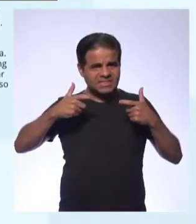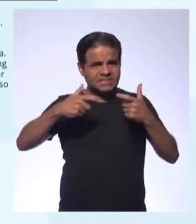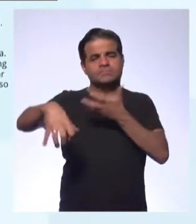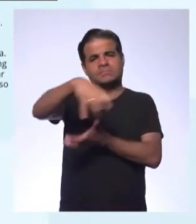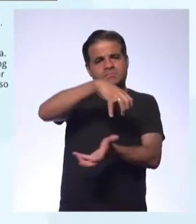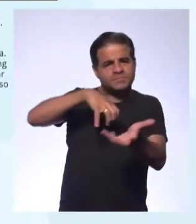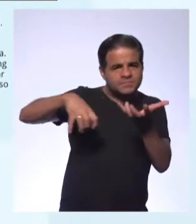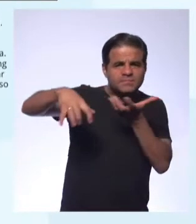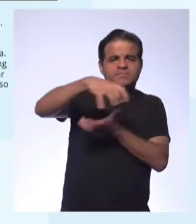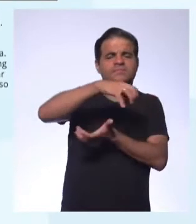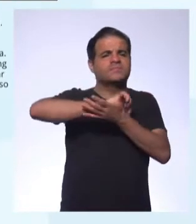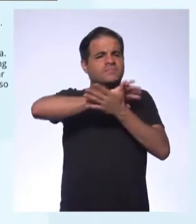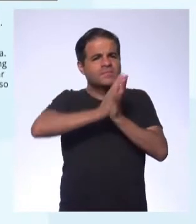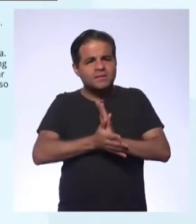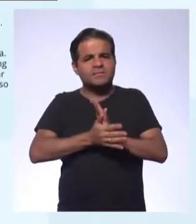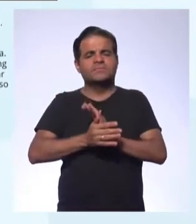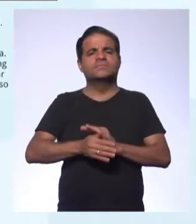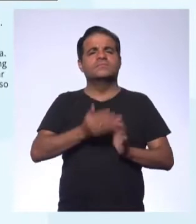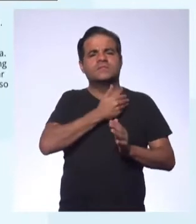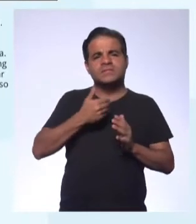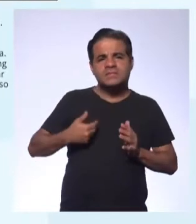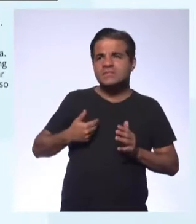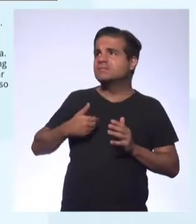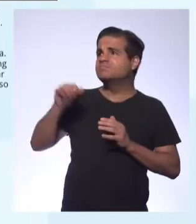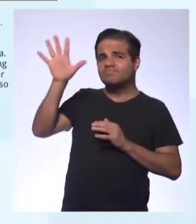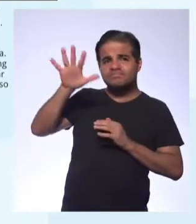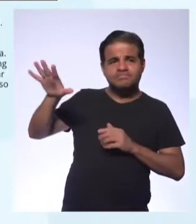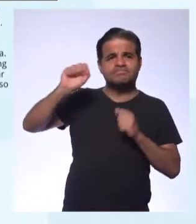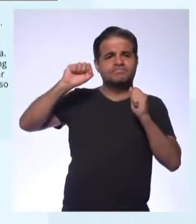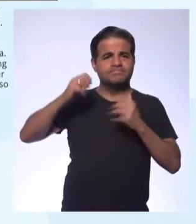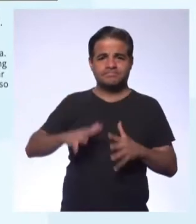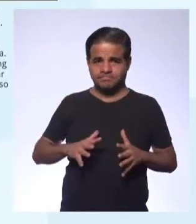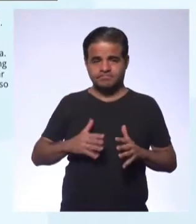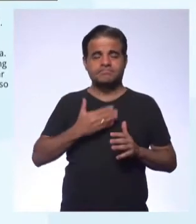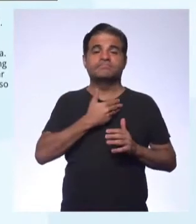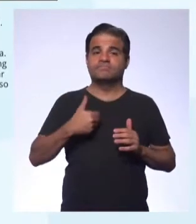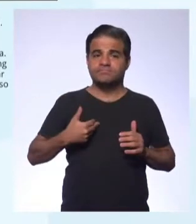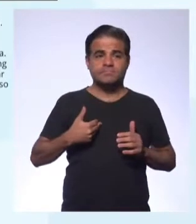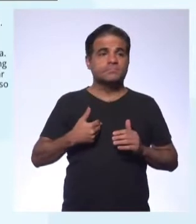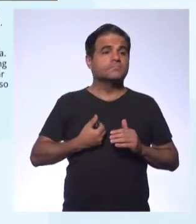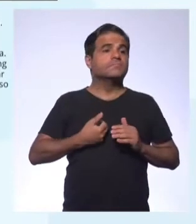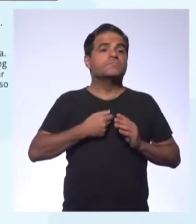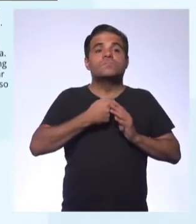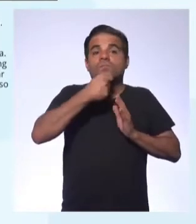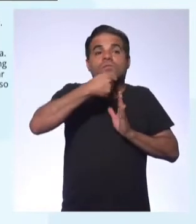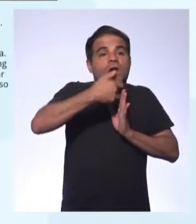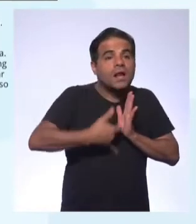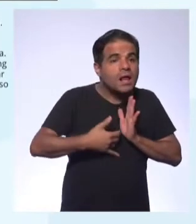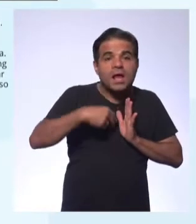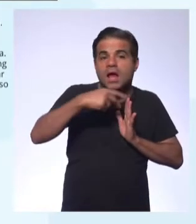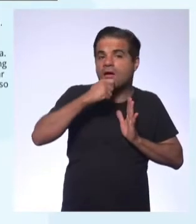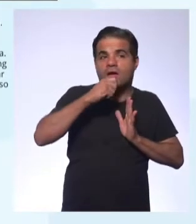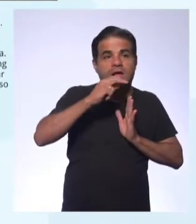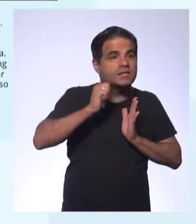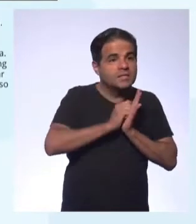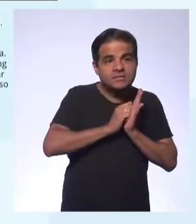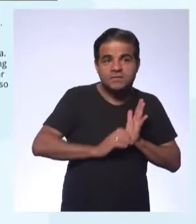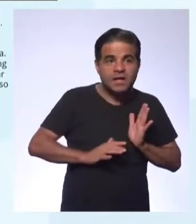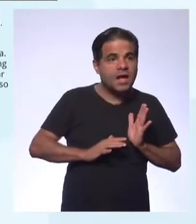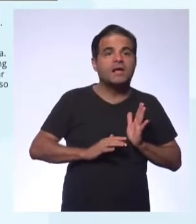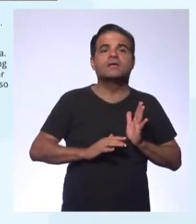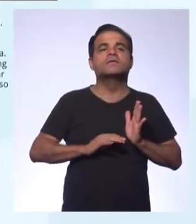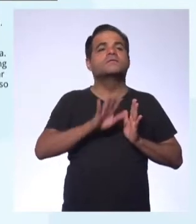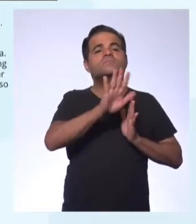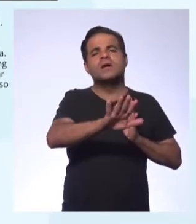e destruição de diversos reinos africanos. Nós não vamos fazer essa atividade devido ao tempo,